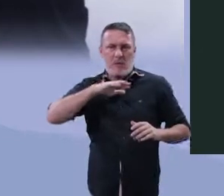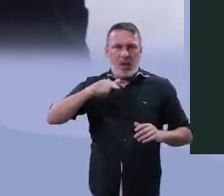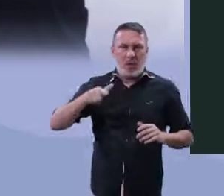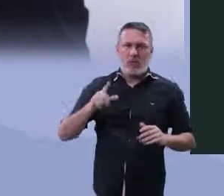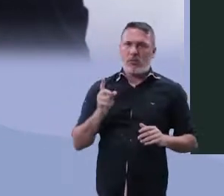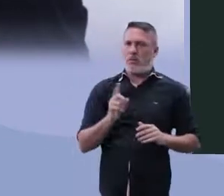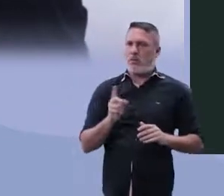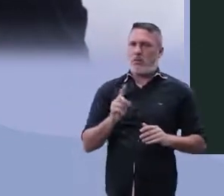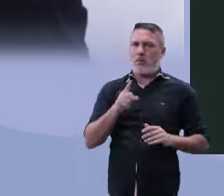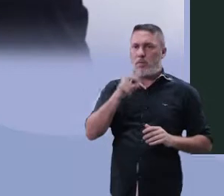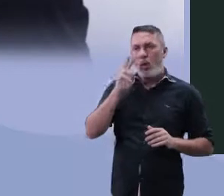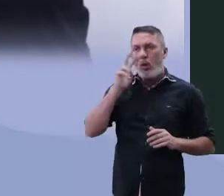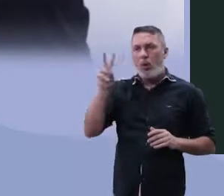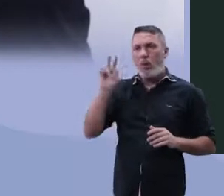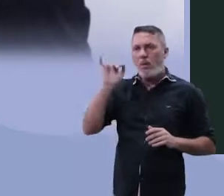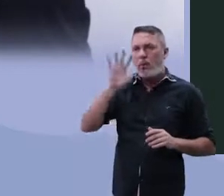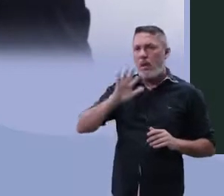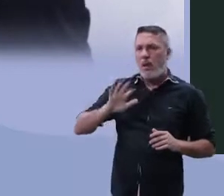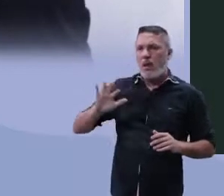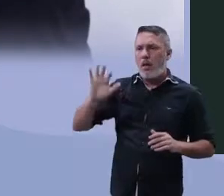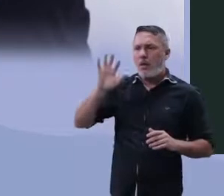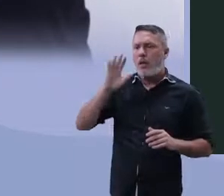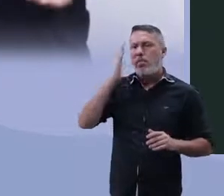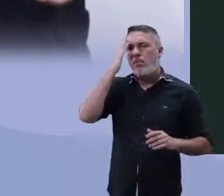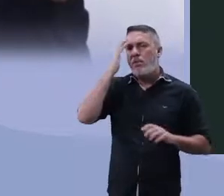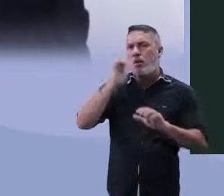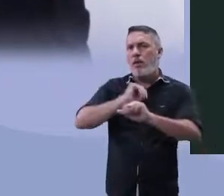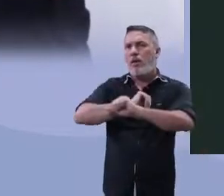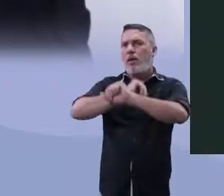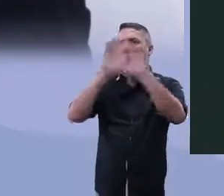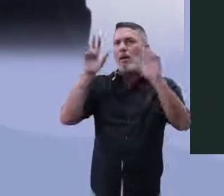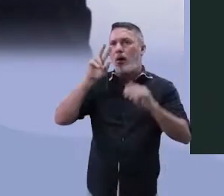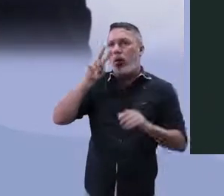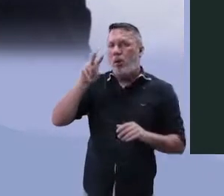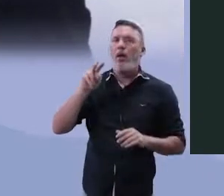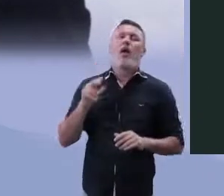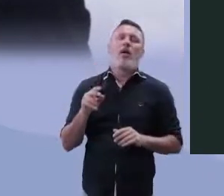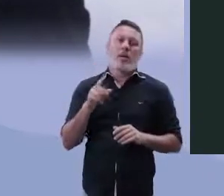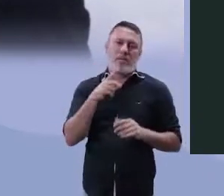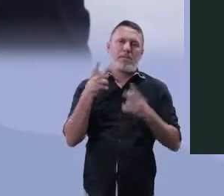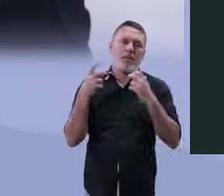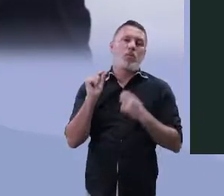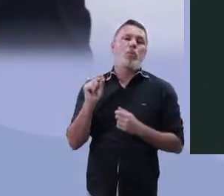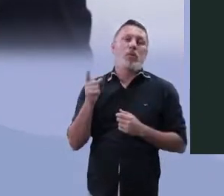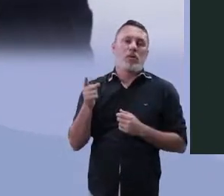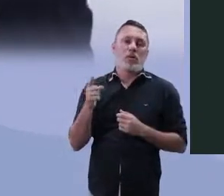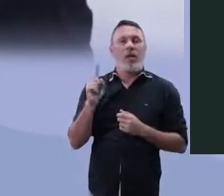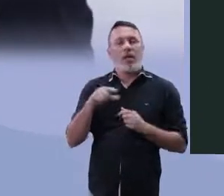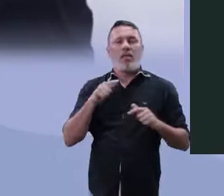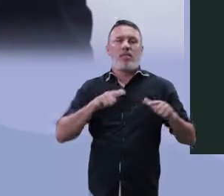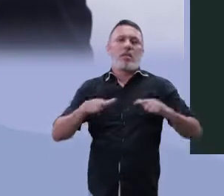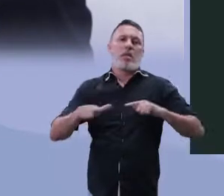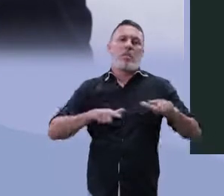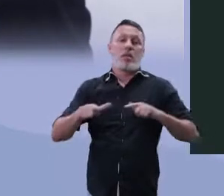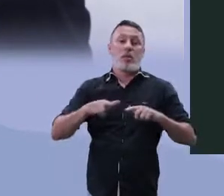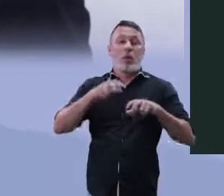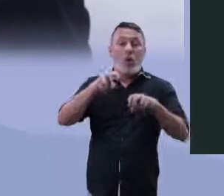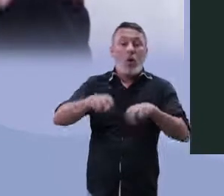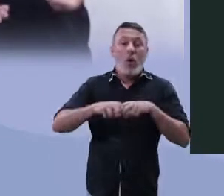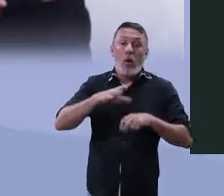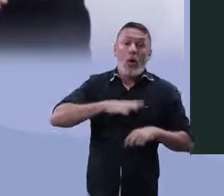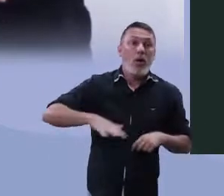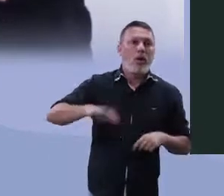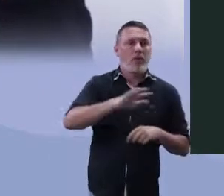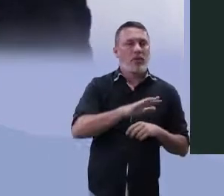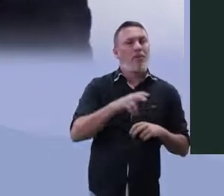pelo contrário. Se você souber fazer uma leitura da fotografia, vocês estão percebendo que mostram que eles são